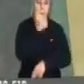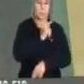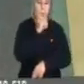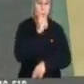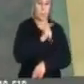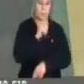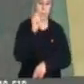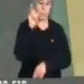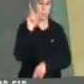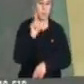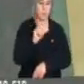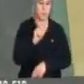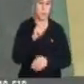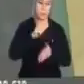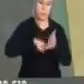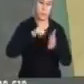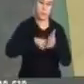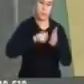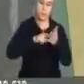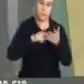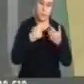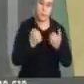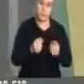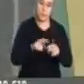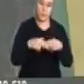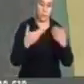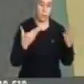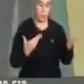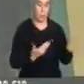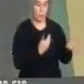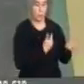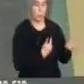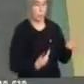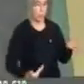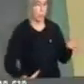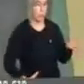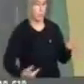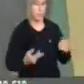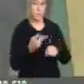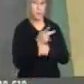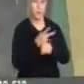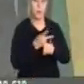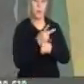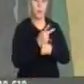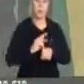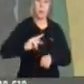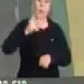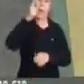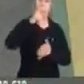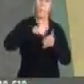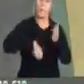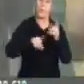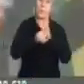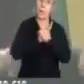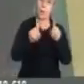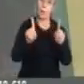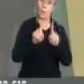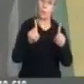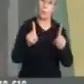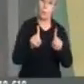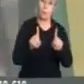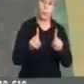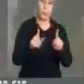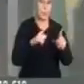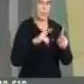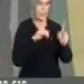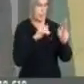por aumento da carga tributária, porque este é um governo que não busca aumento de carga tributária como fazia o